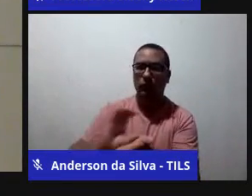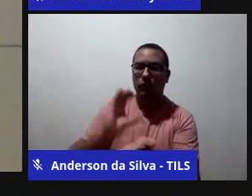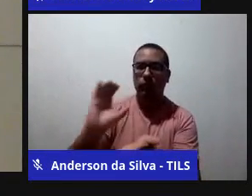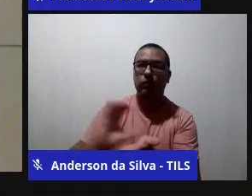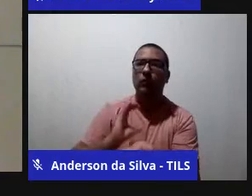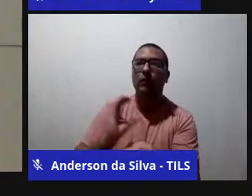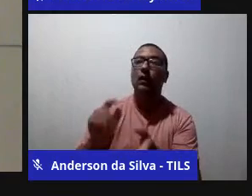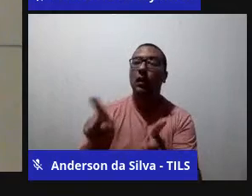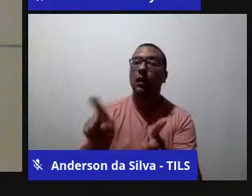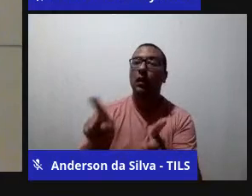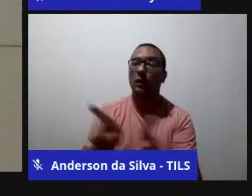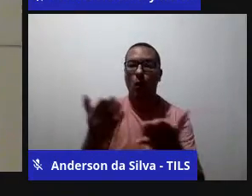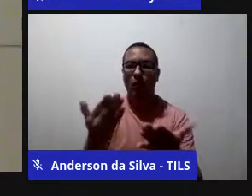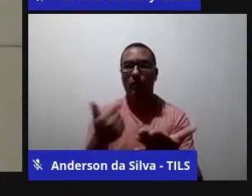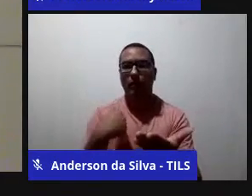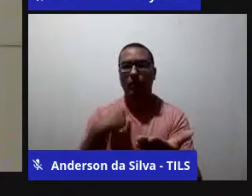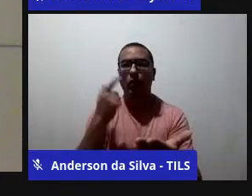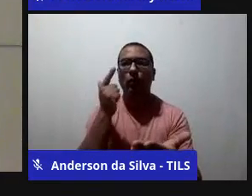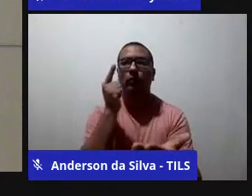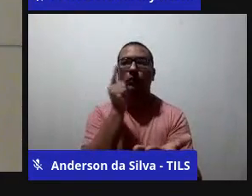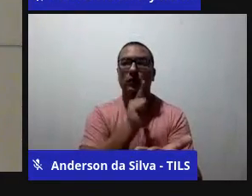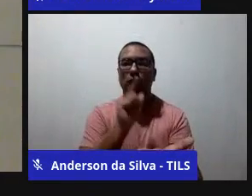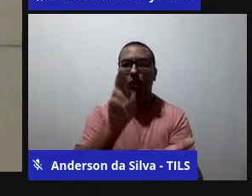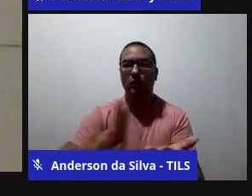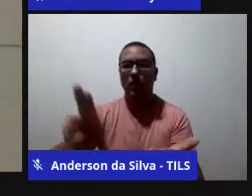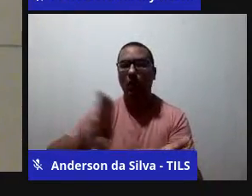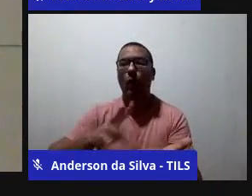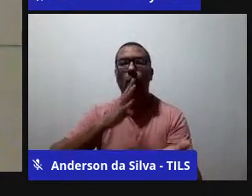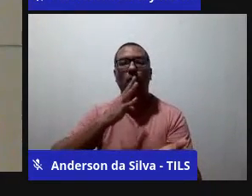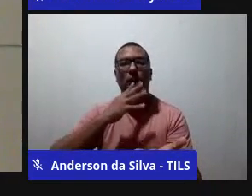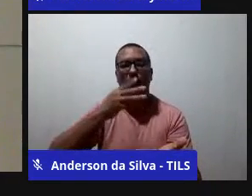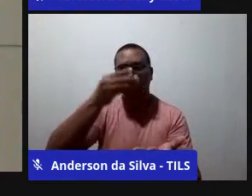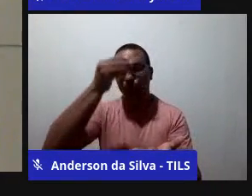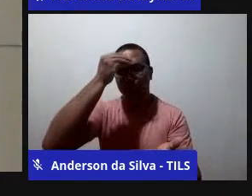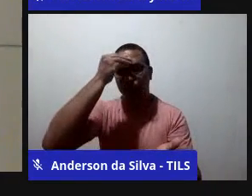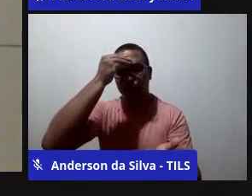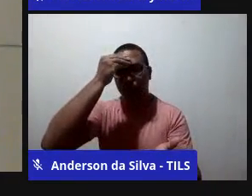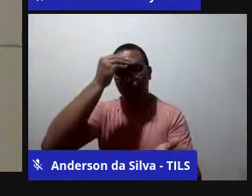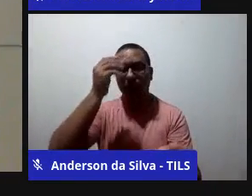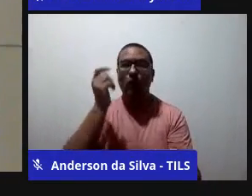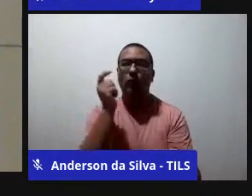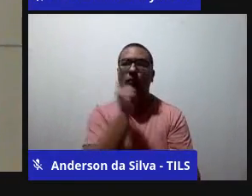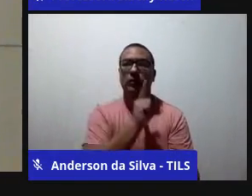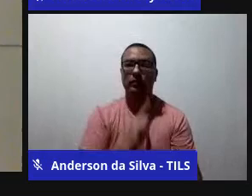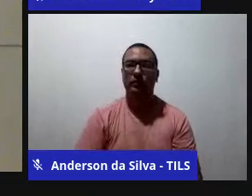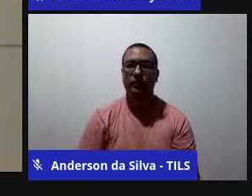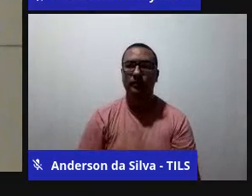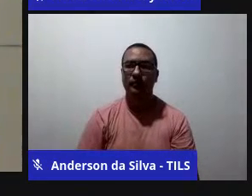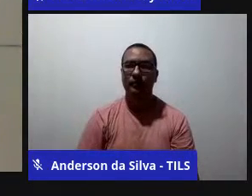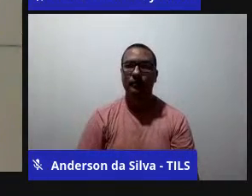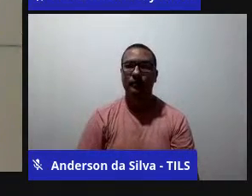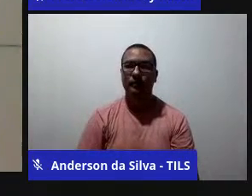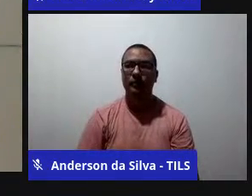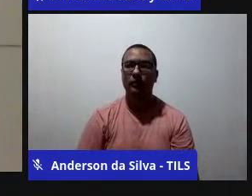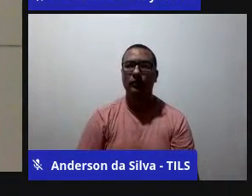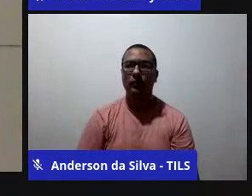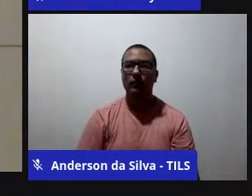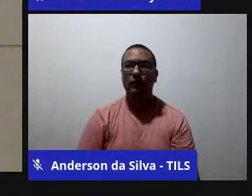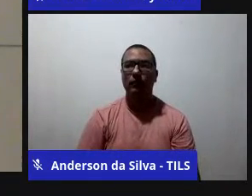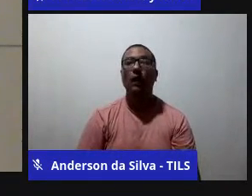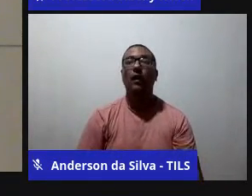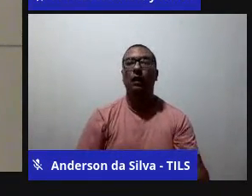nós podemos incorporar mais conhecimento naquilo que a gente faz. Isso quer dizer o seguinte, nós temos que